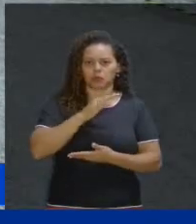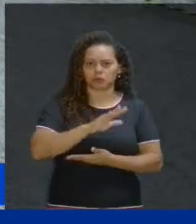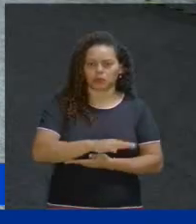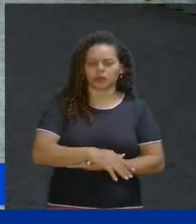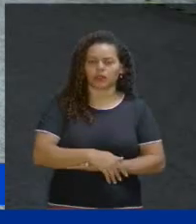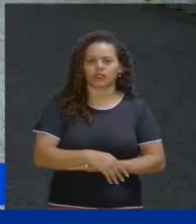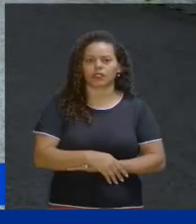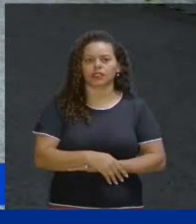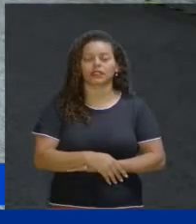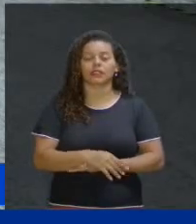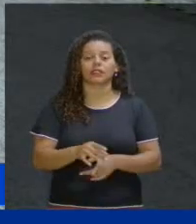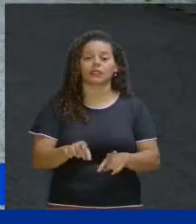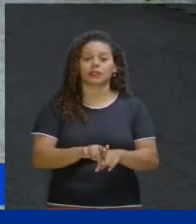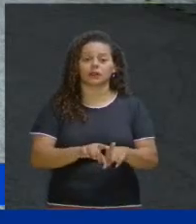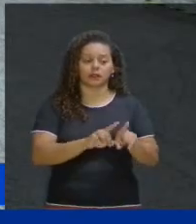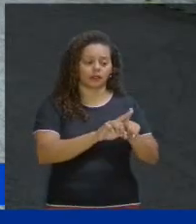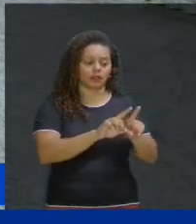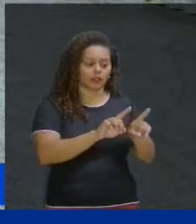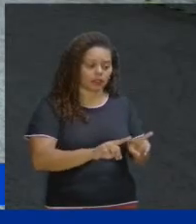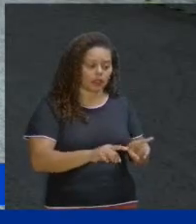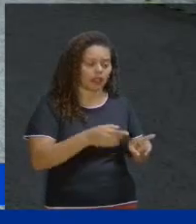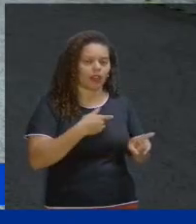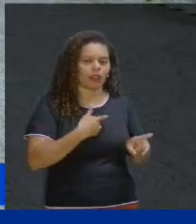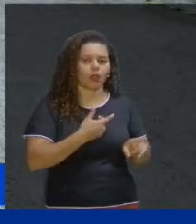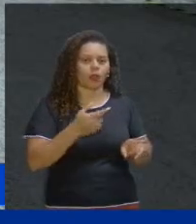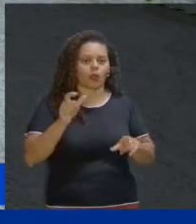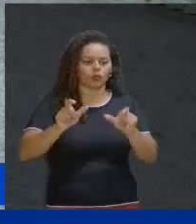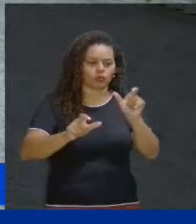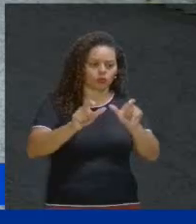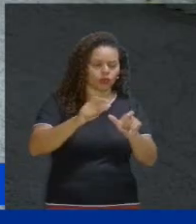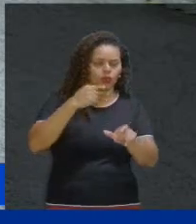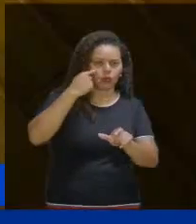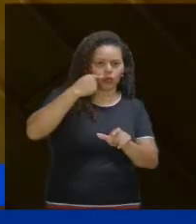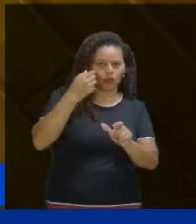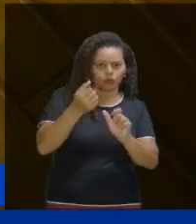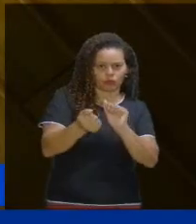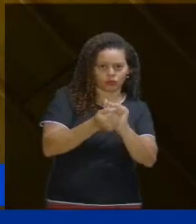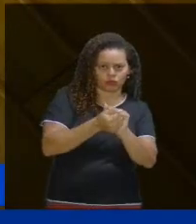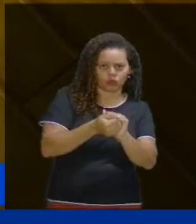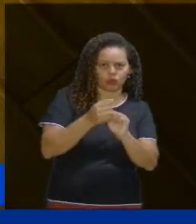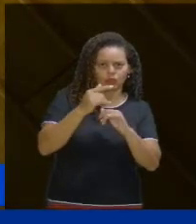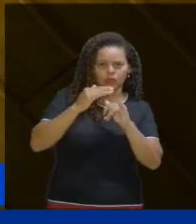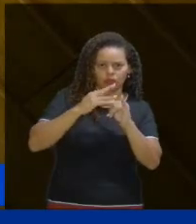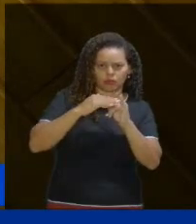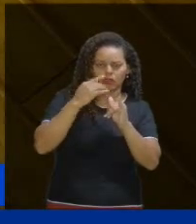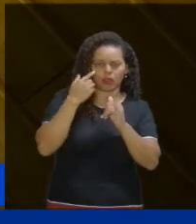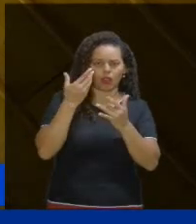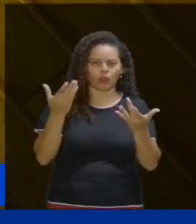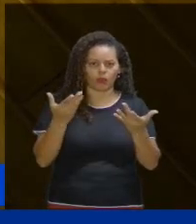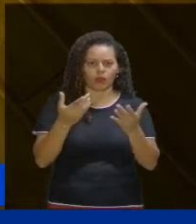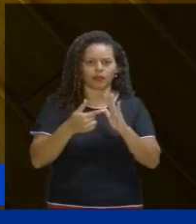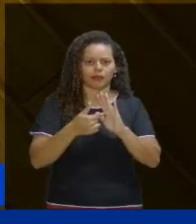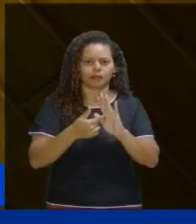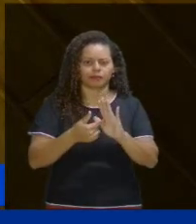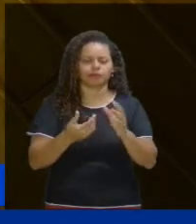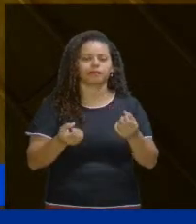todos os servidores, bem como daqueles colegas advogados que nos assistem pelo YouTube.